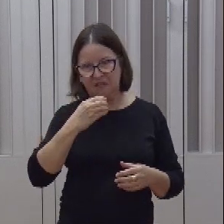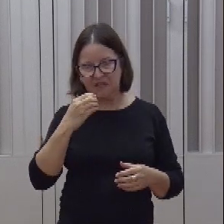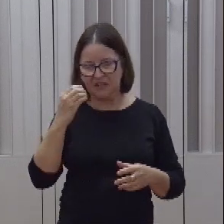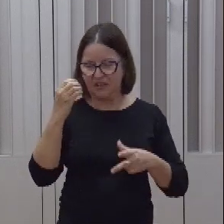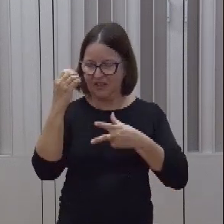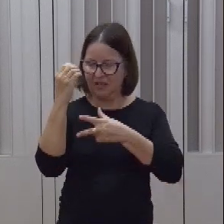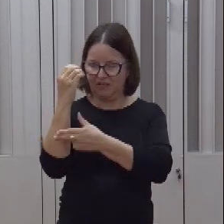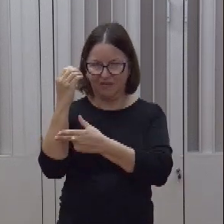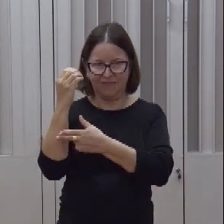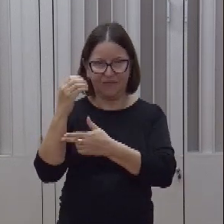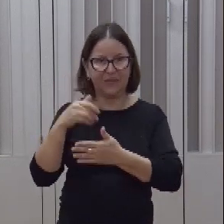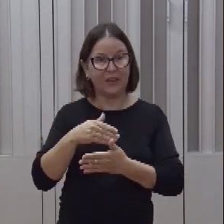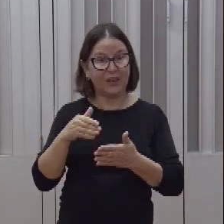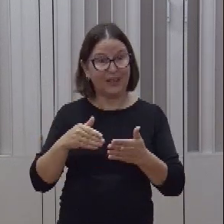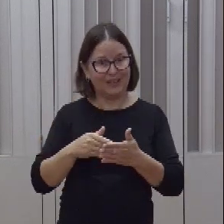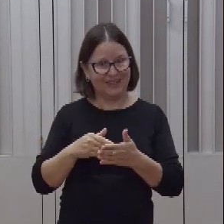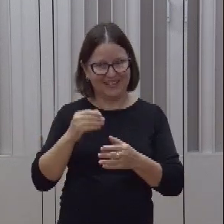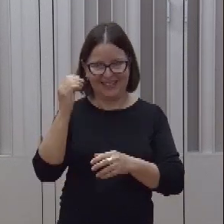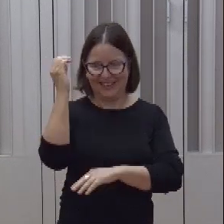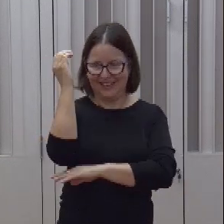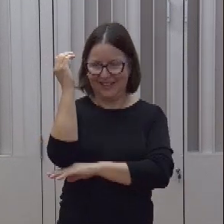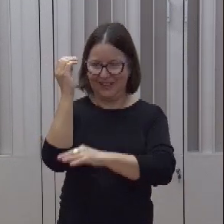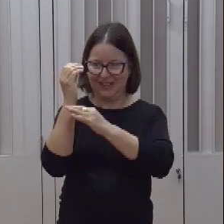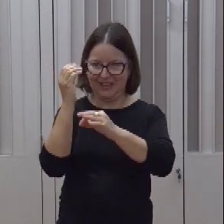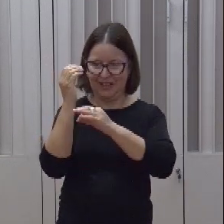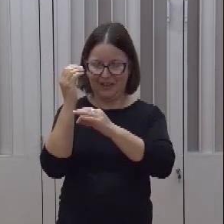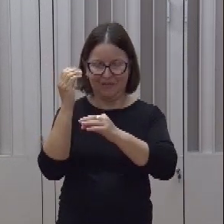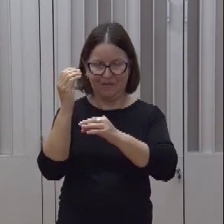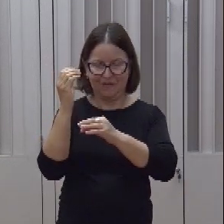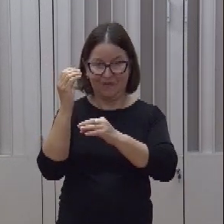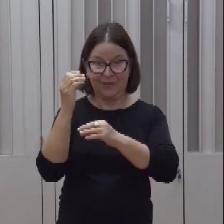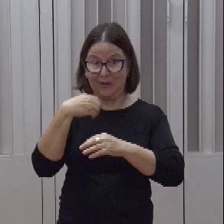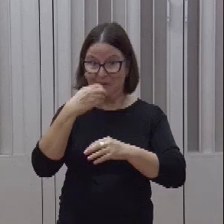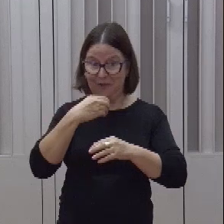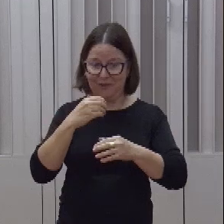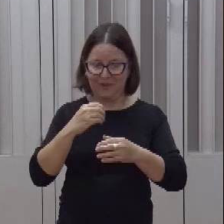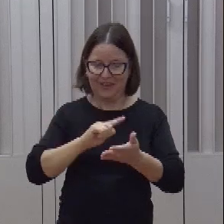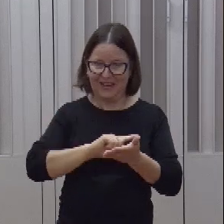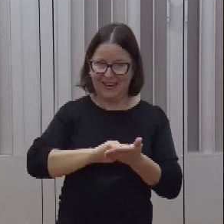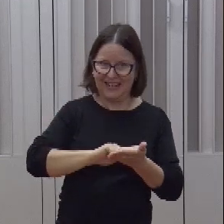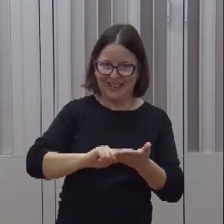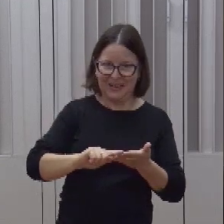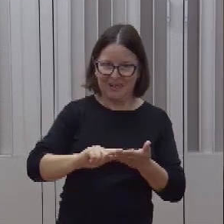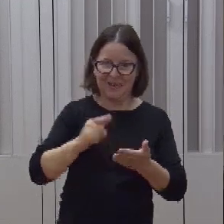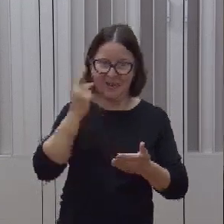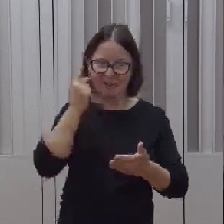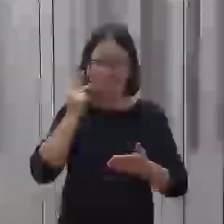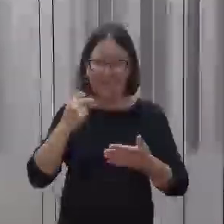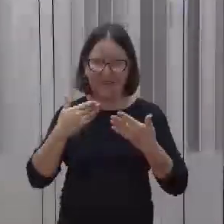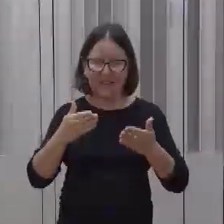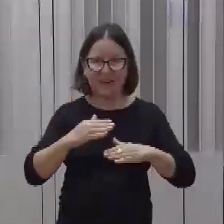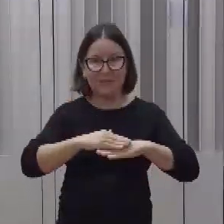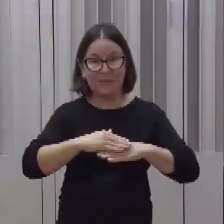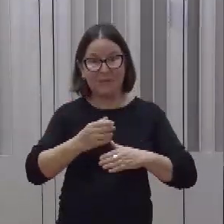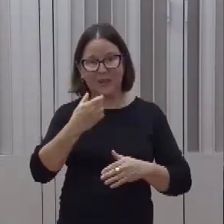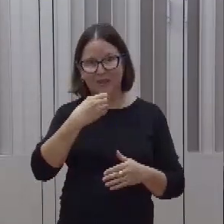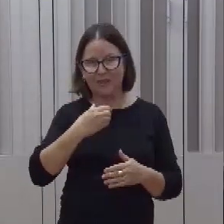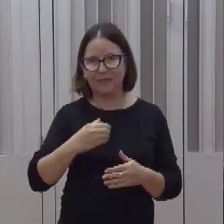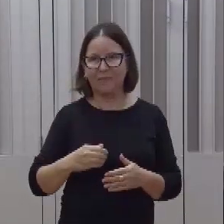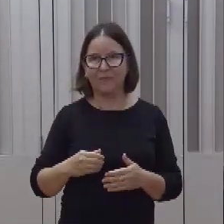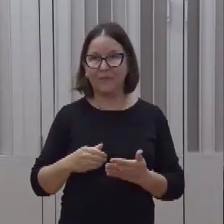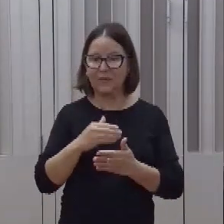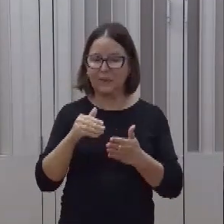corta. E todo o que dá fruto limpa, para que produza mais fruto ainda. Todo ramo estando em